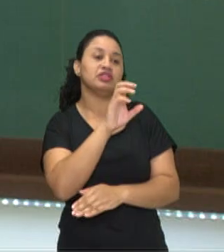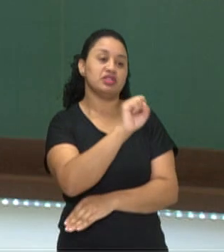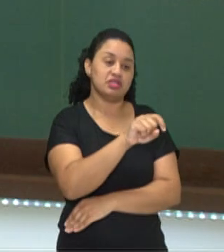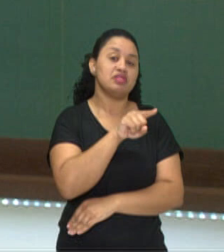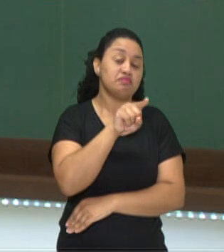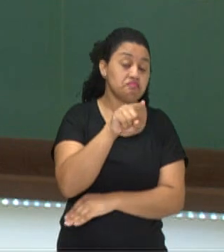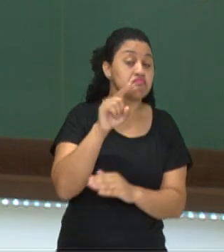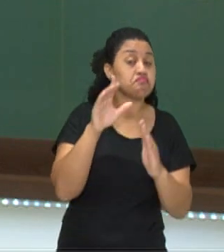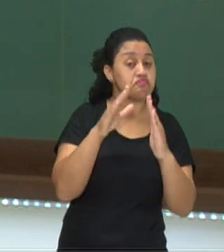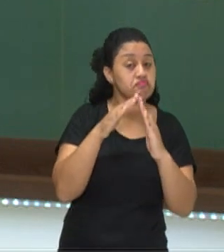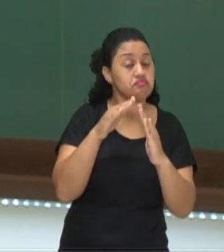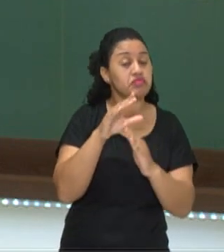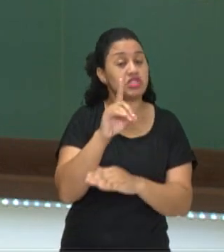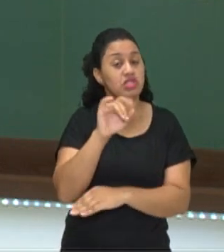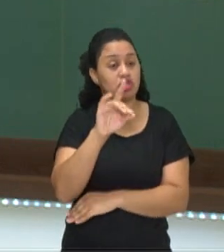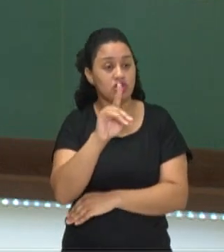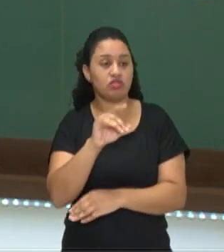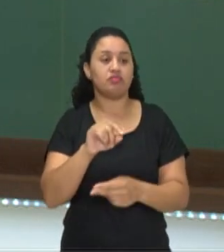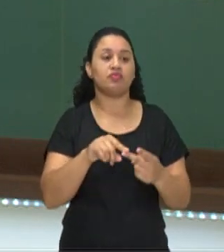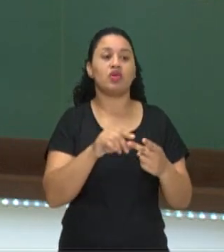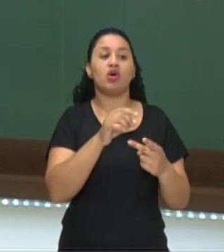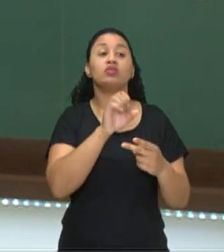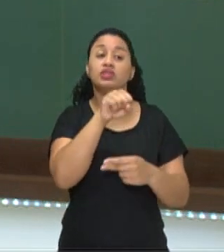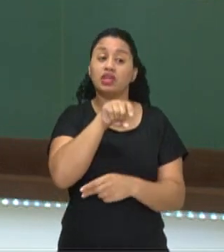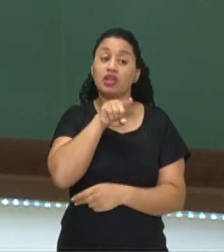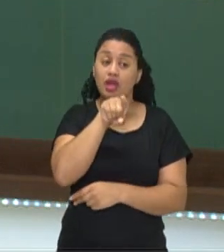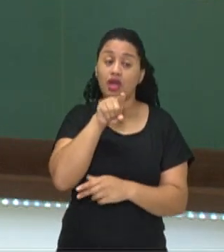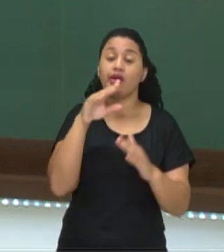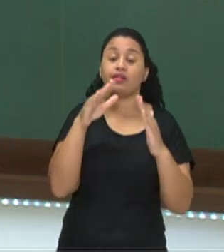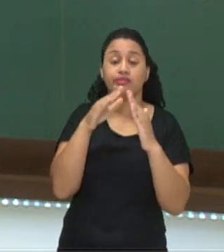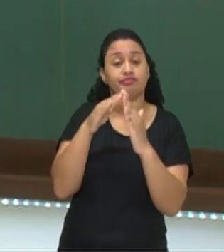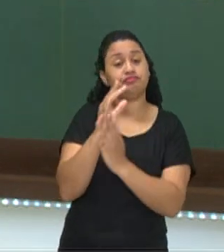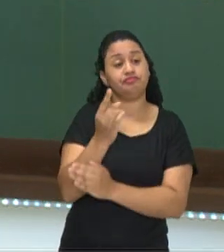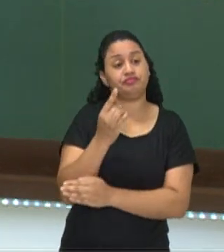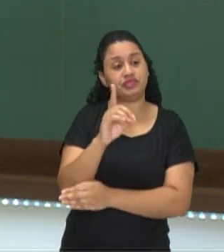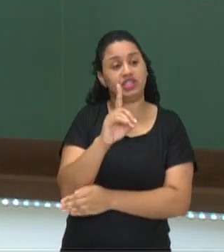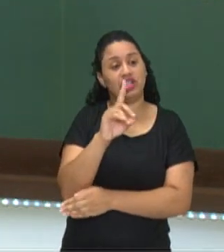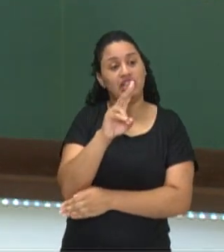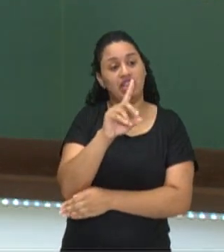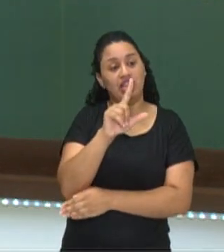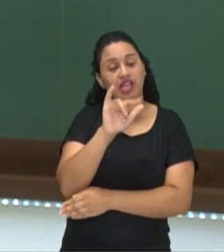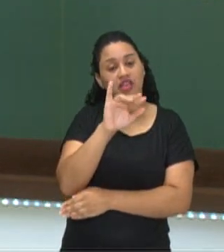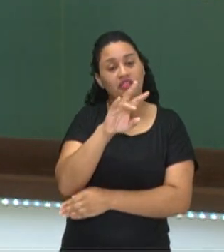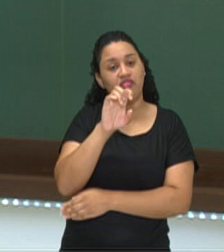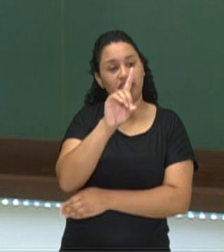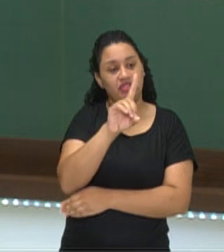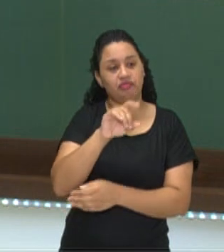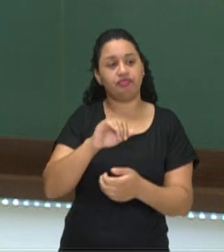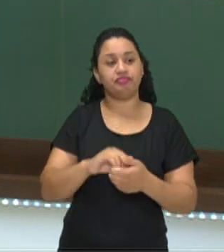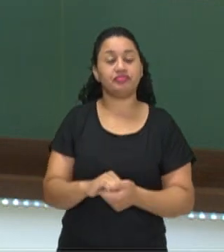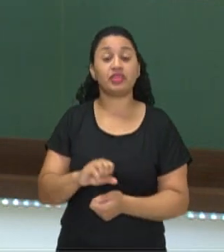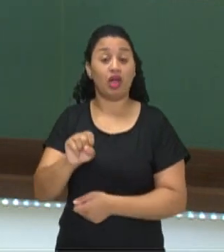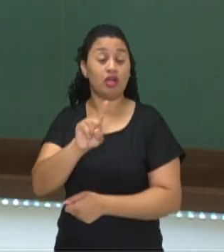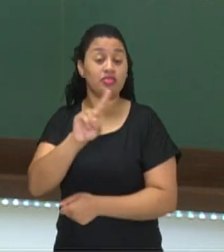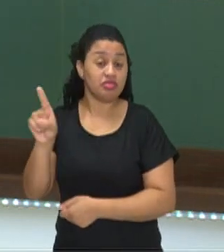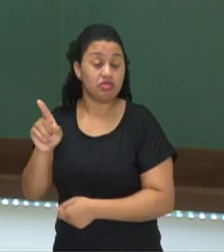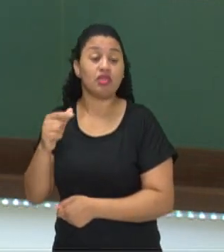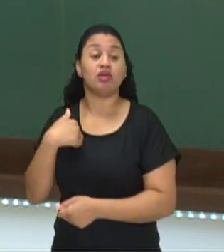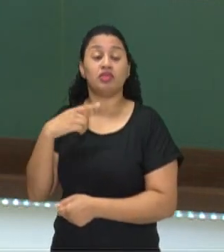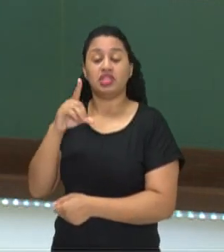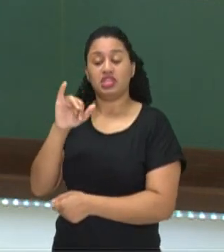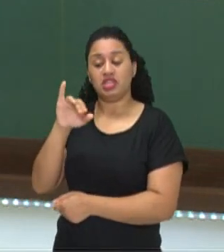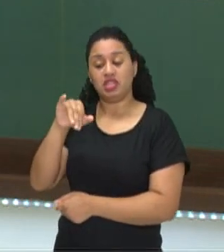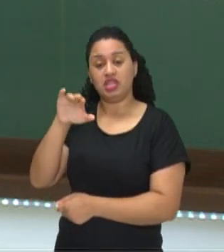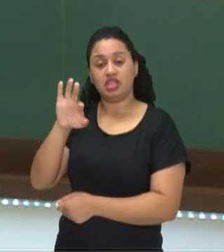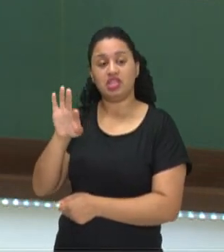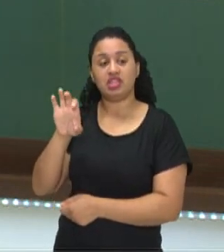Numa resposta completa afirmativa, a mesma coisa, joga o verbo para o passado. Yes, she lived alone. Negativa,